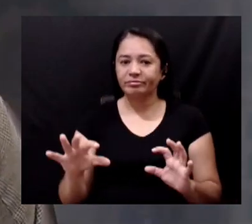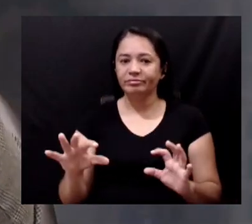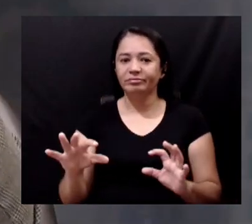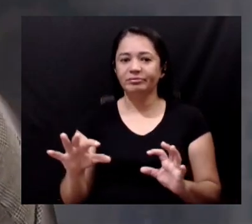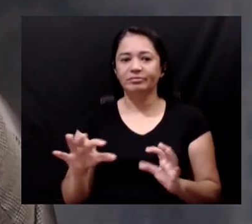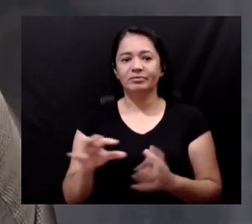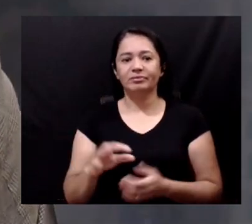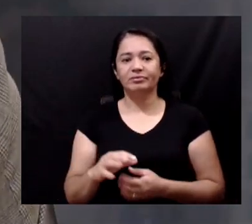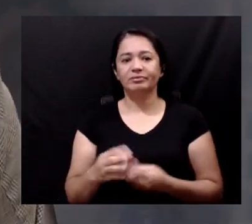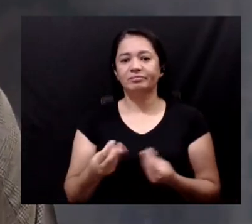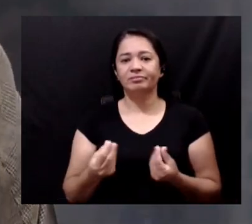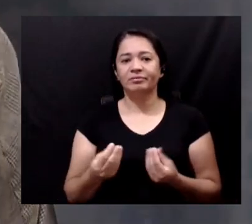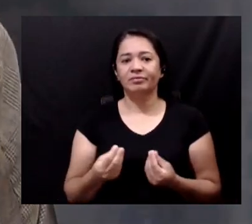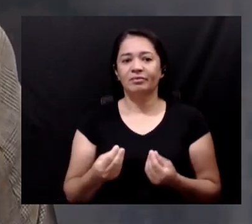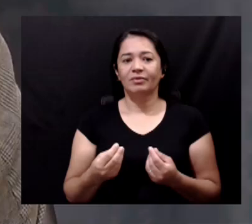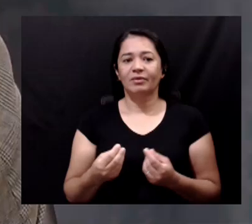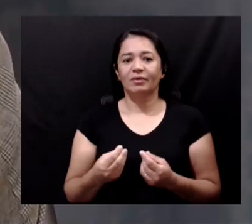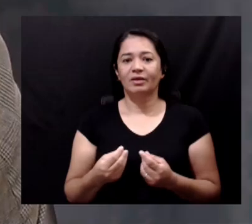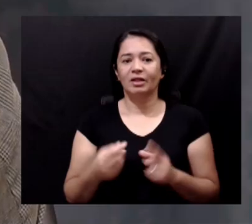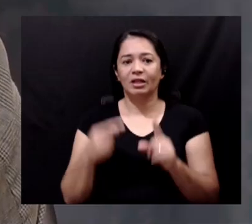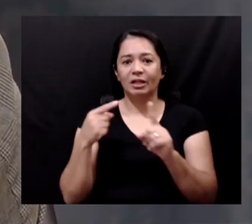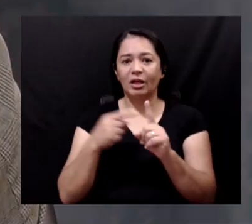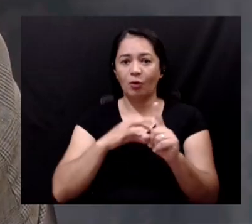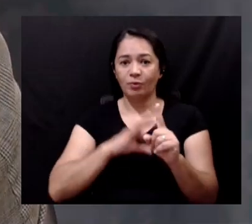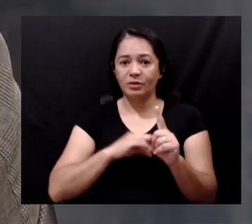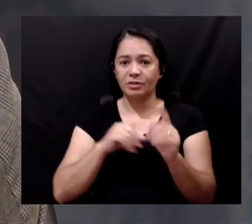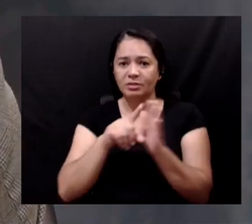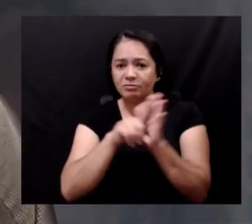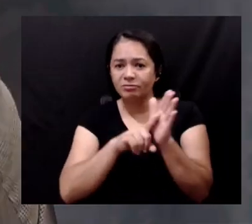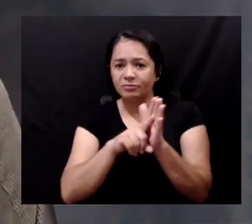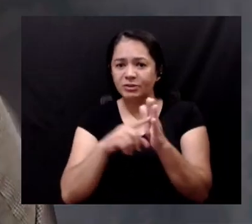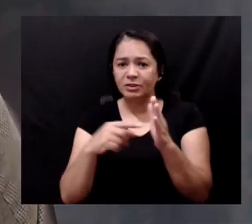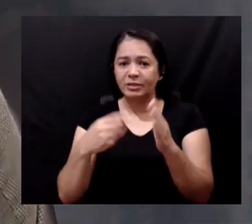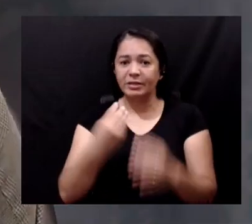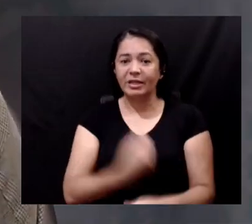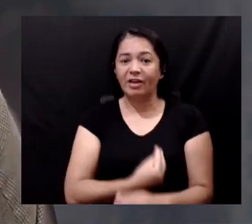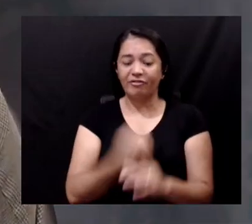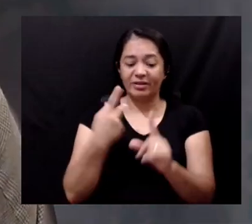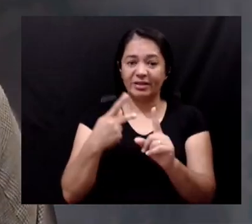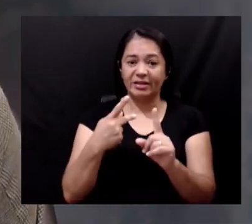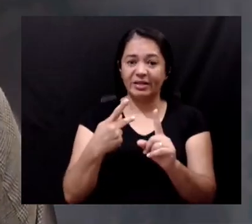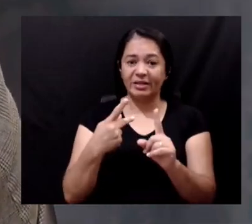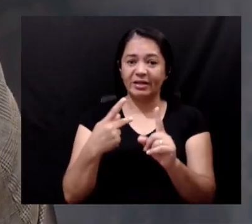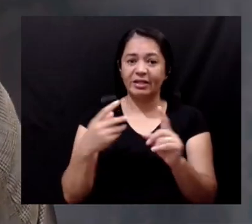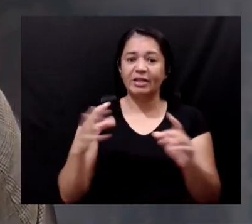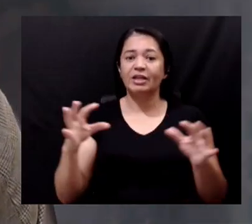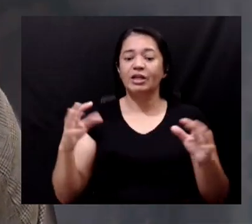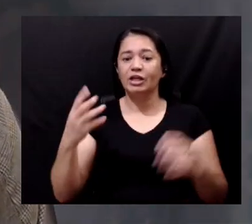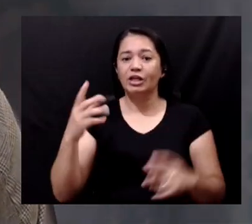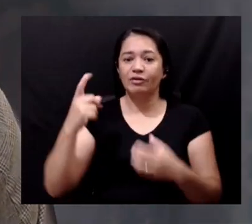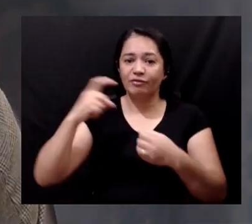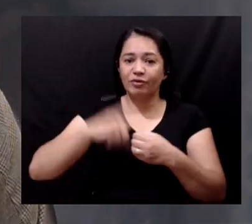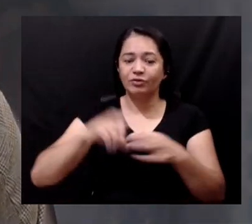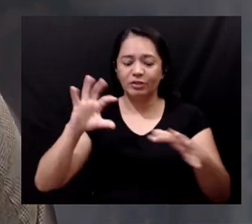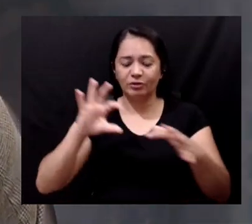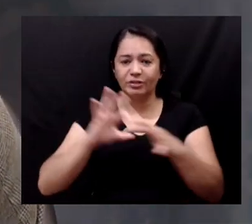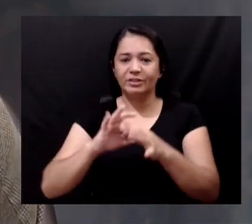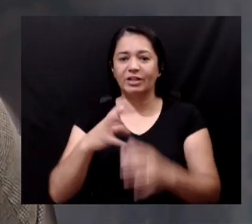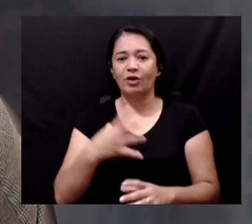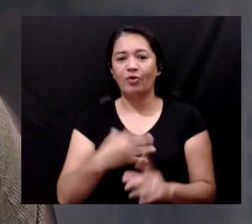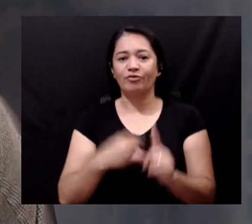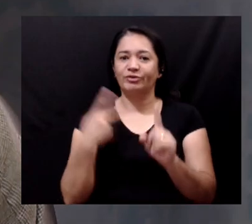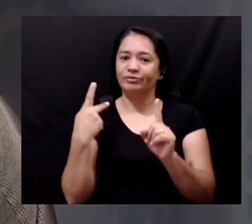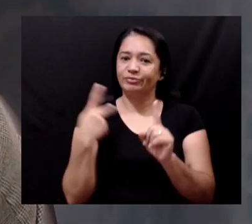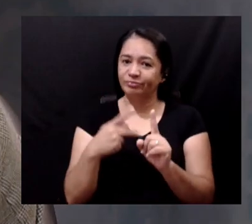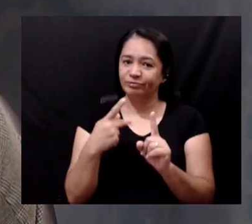ele resolveu ver e rever isso na sua vida e até se reconectar com o próprio filho, né. Uhum,